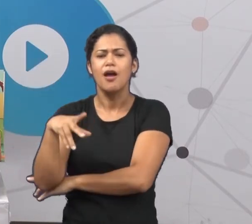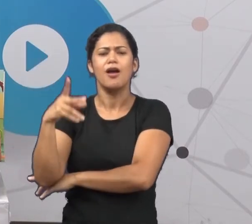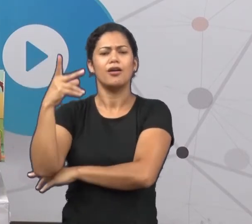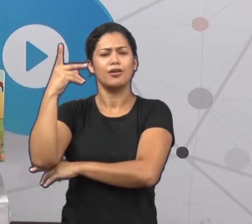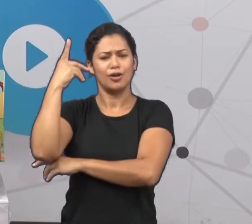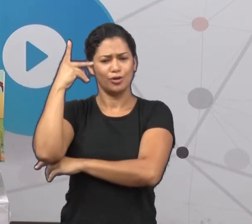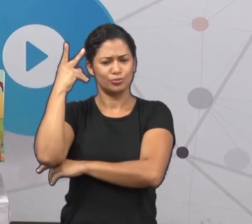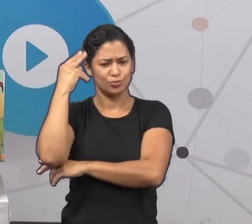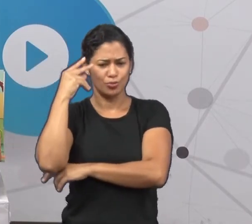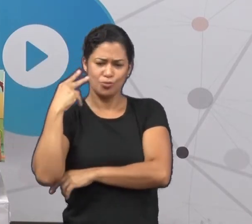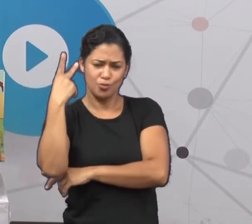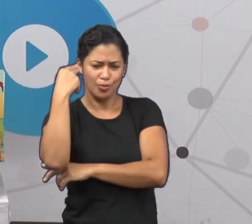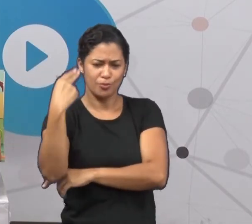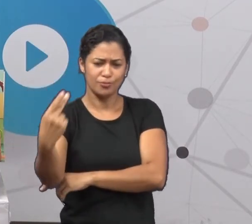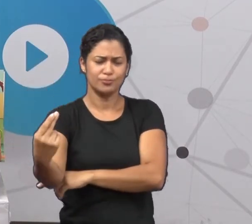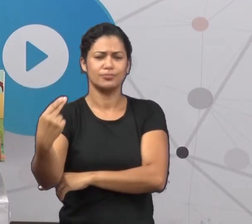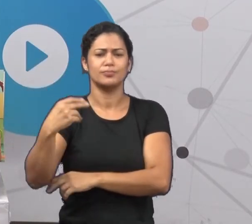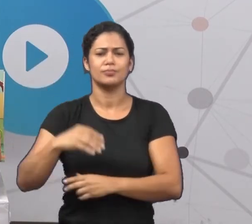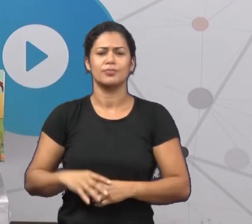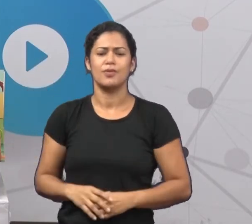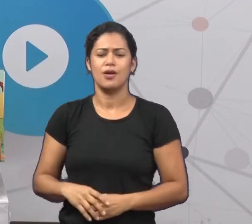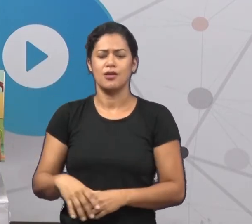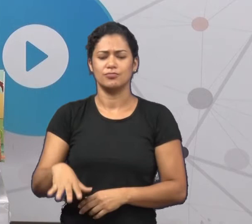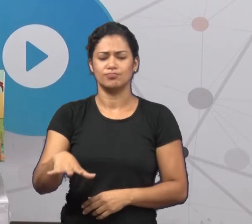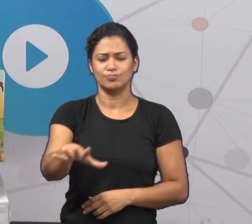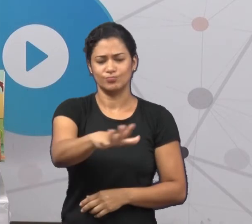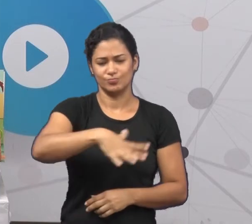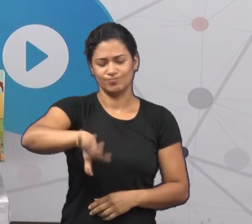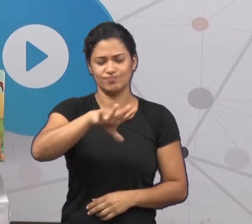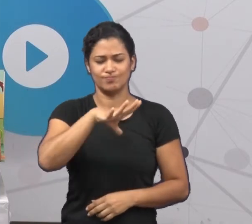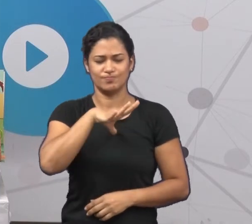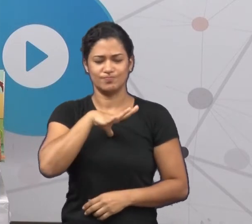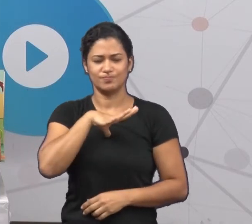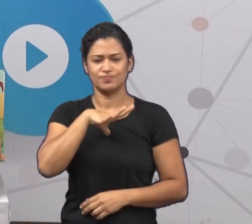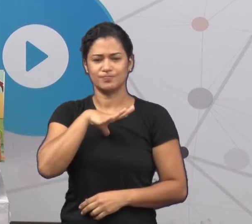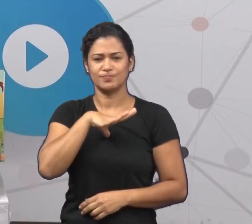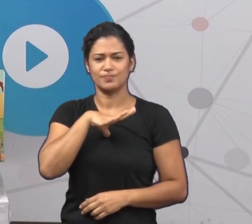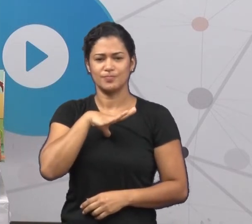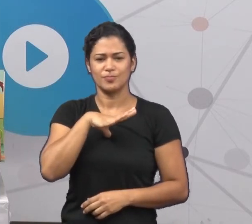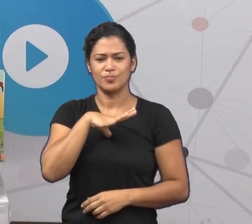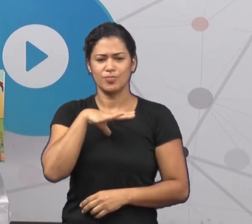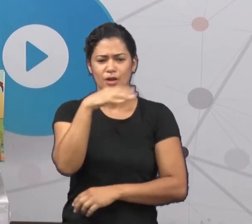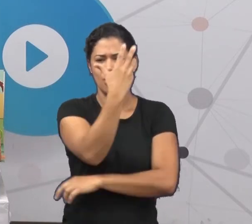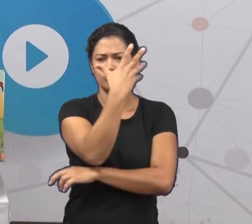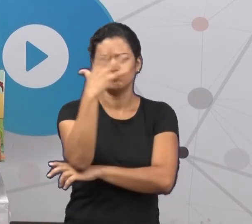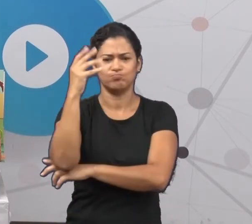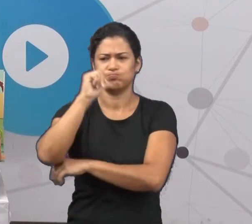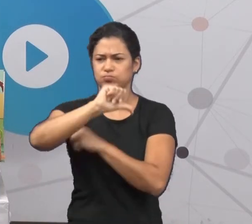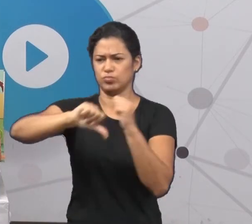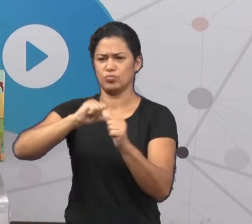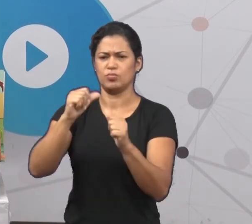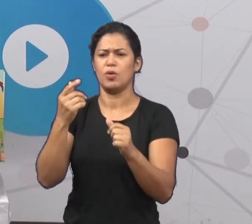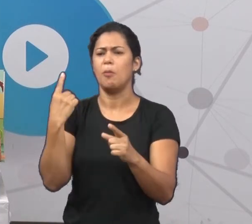natural. Na zona urbana, a cidade, a paisagem é